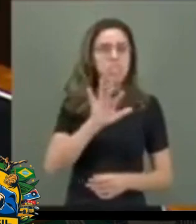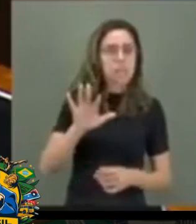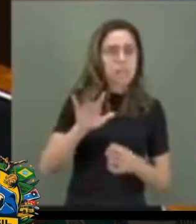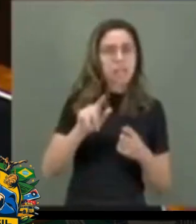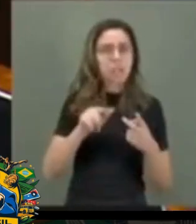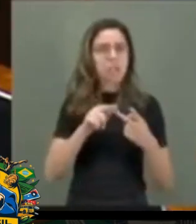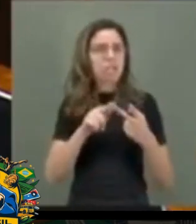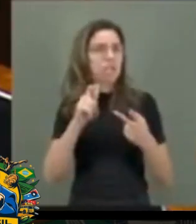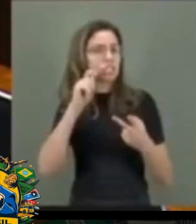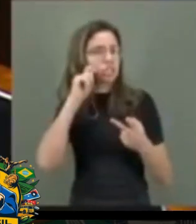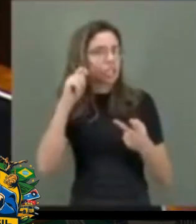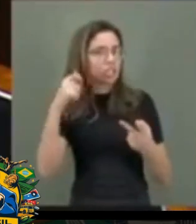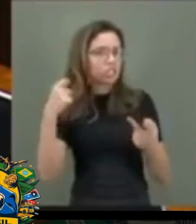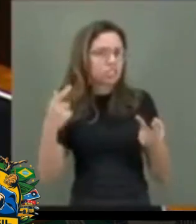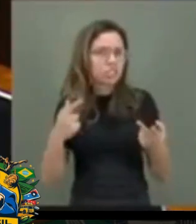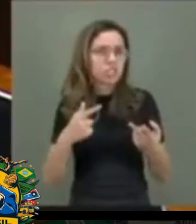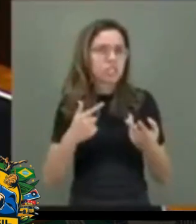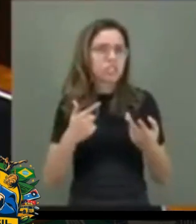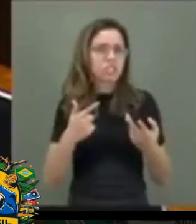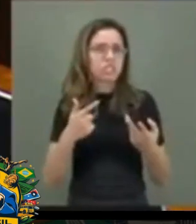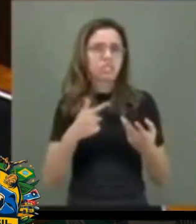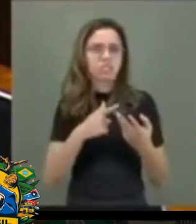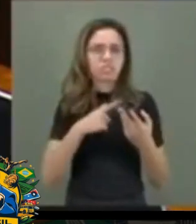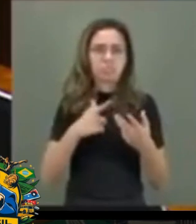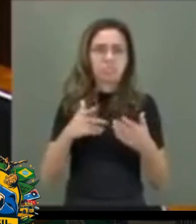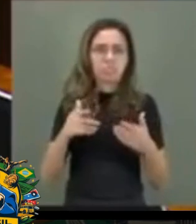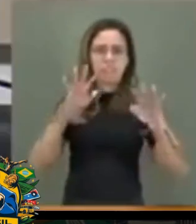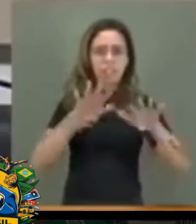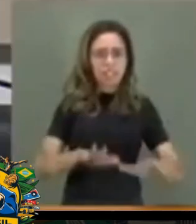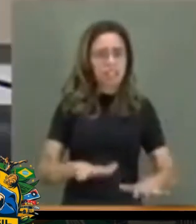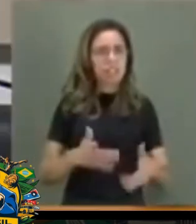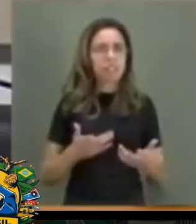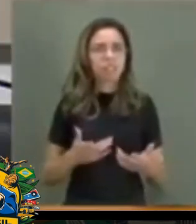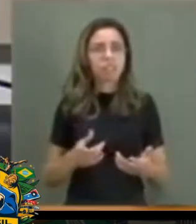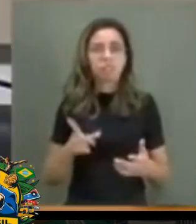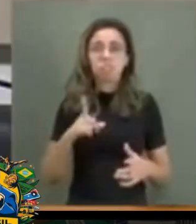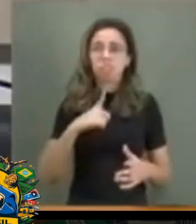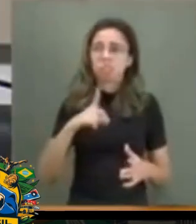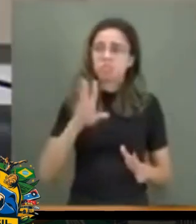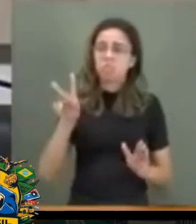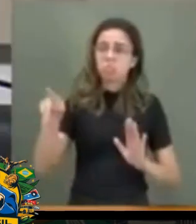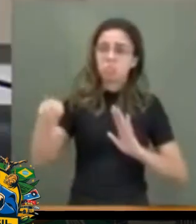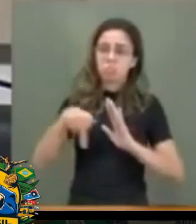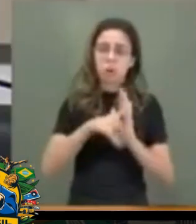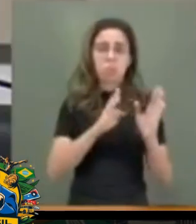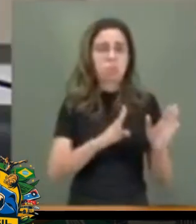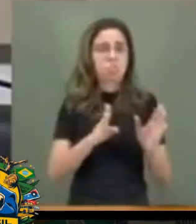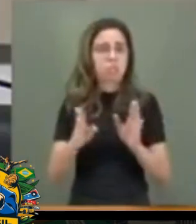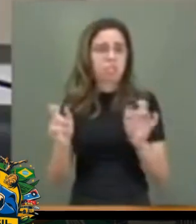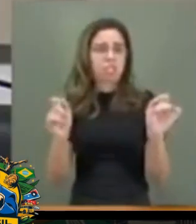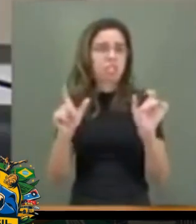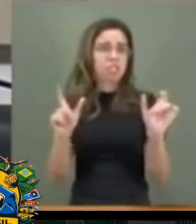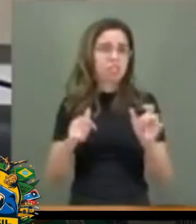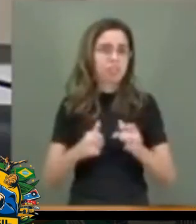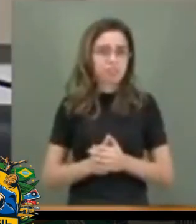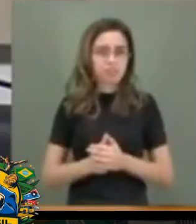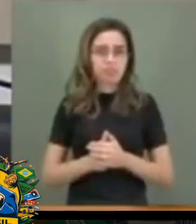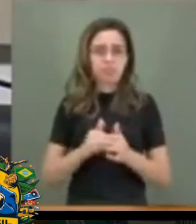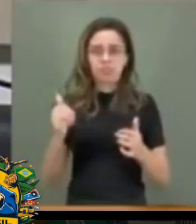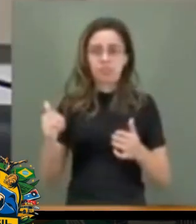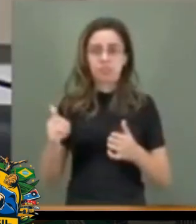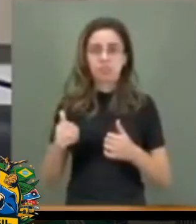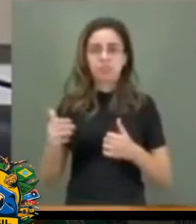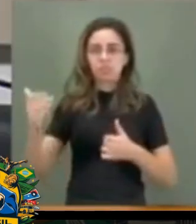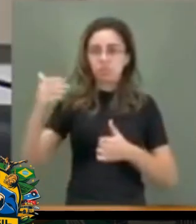agente específico para que ele fosse retido na fronteira? Foi um procedimento protocolar. Foi por conta do alerta? Foi por conta do alerta. Quem colocou o alerta? E